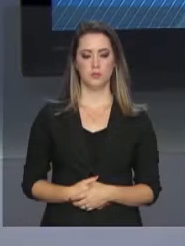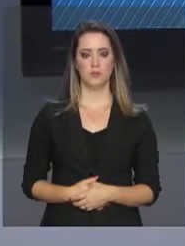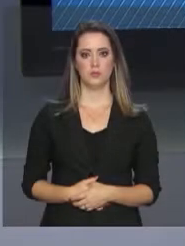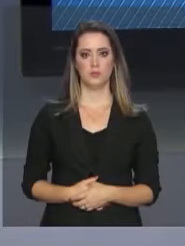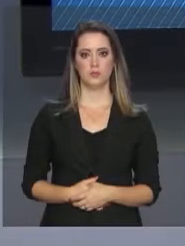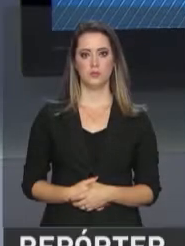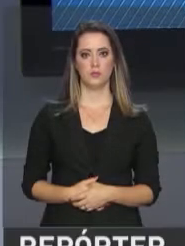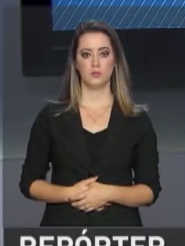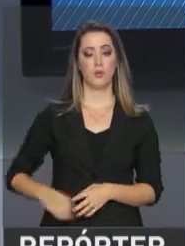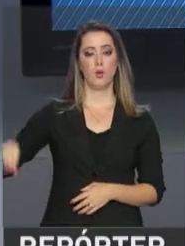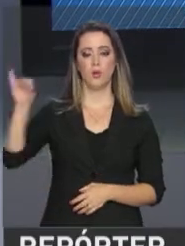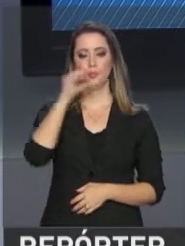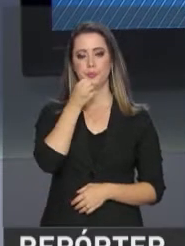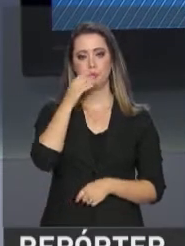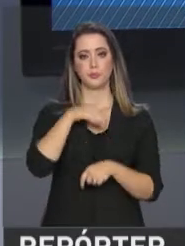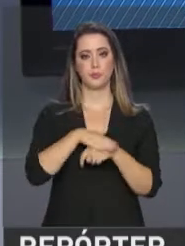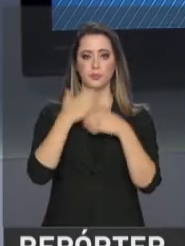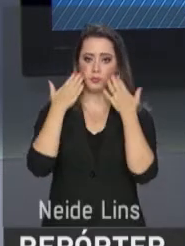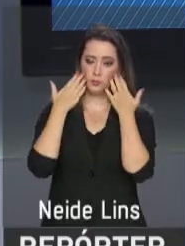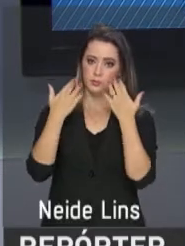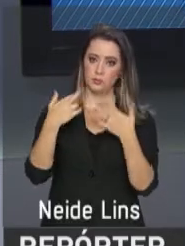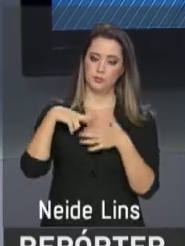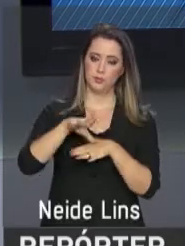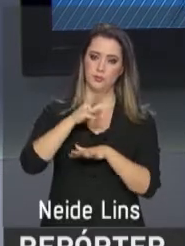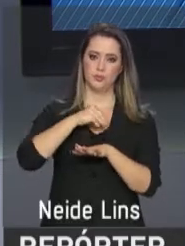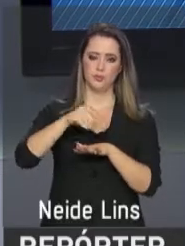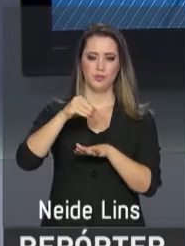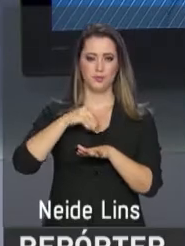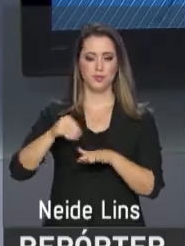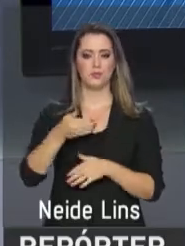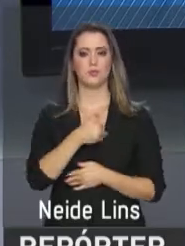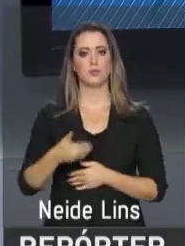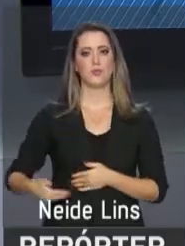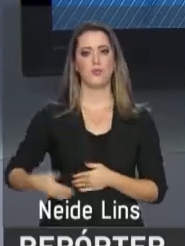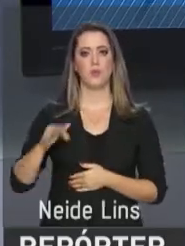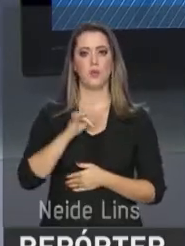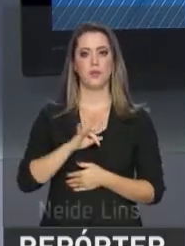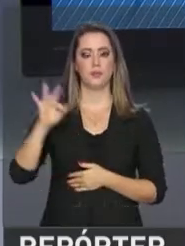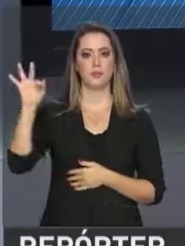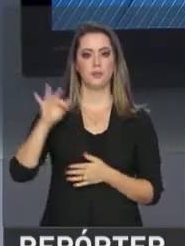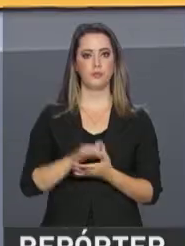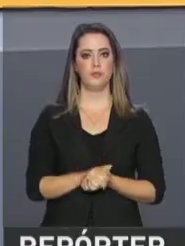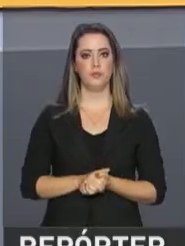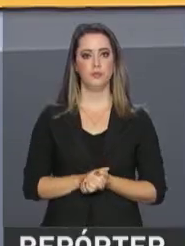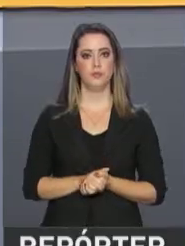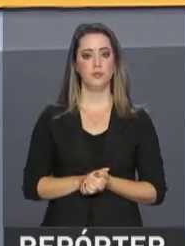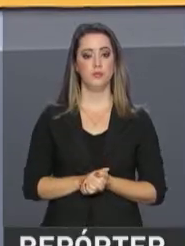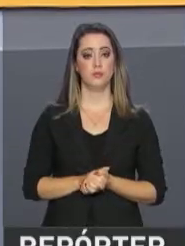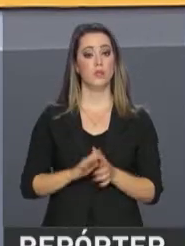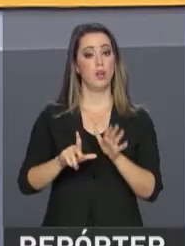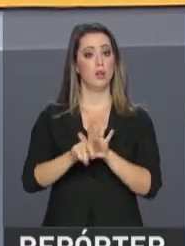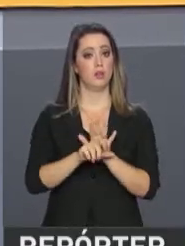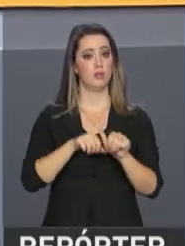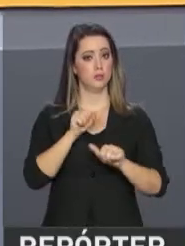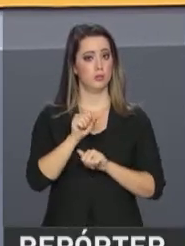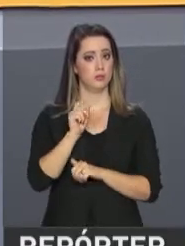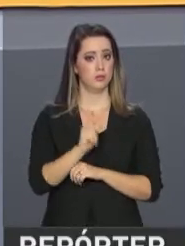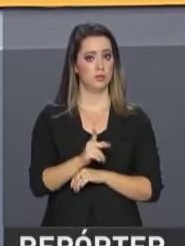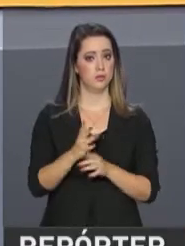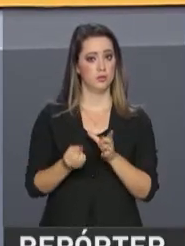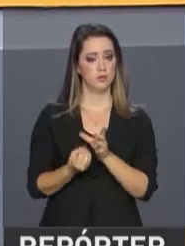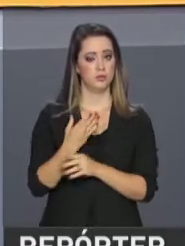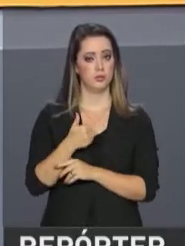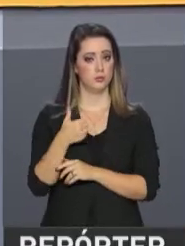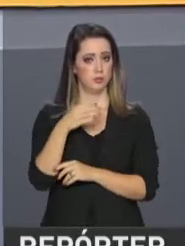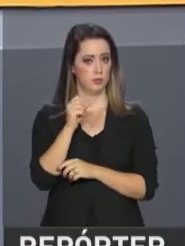olá boa noite começa agora o repórter nbr com as notícias do governo federal à reforma da previdência vai gerar